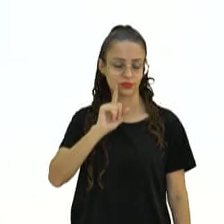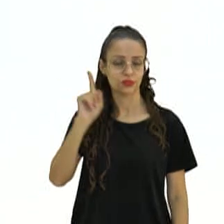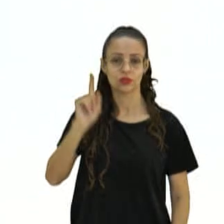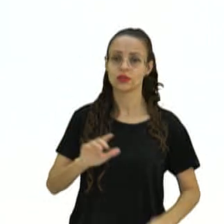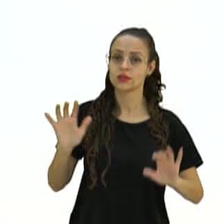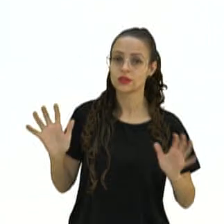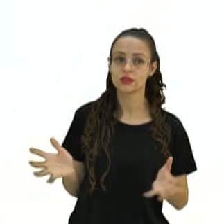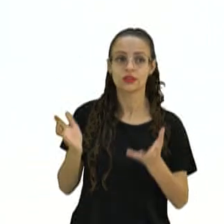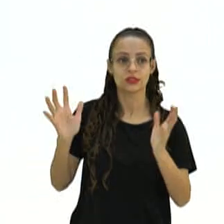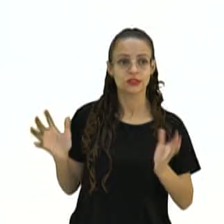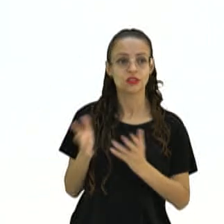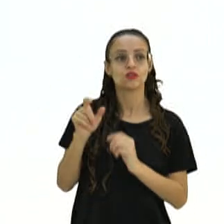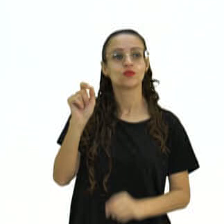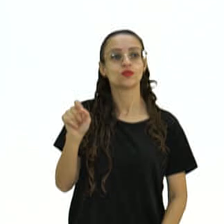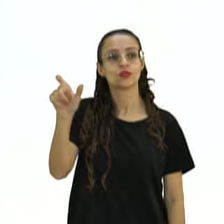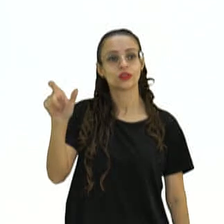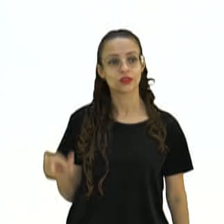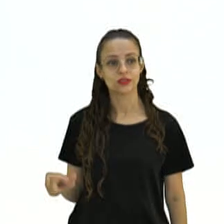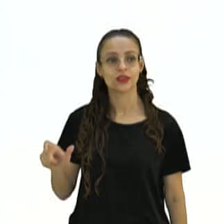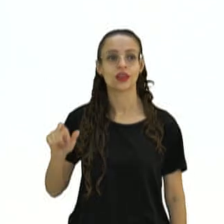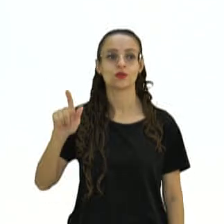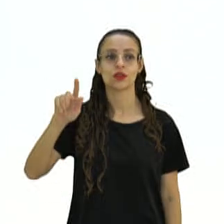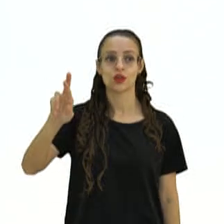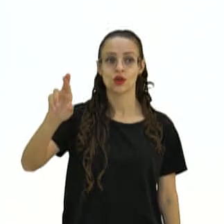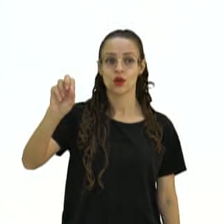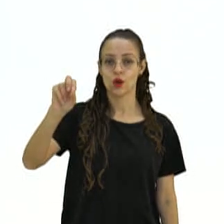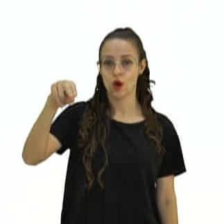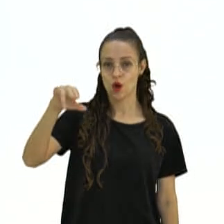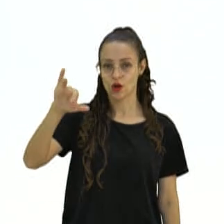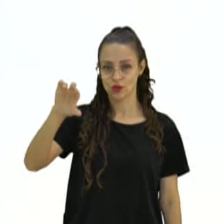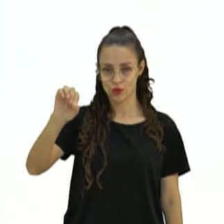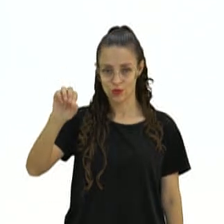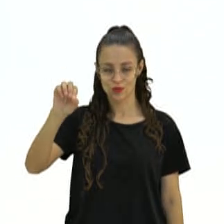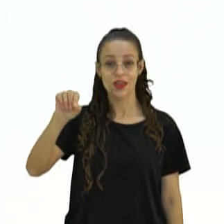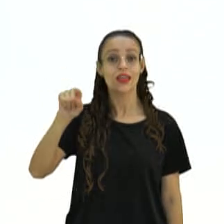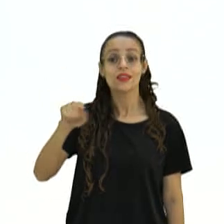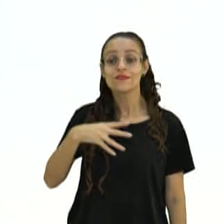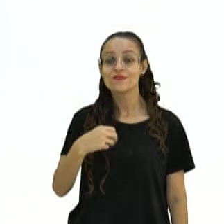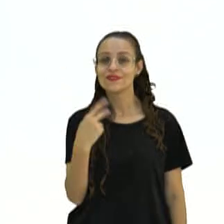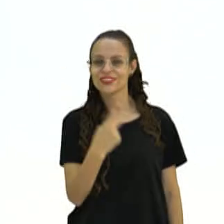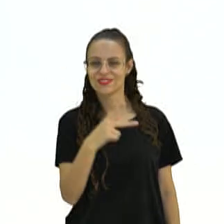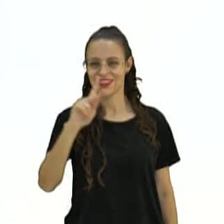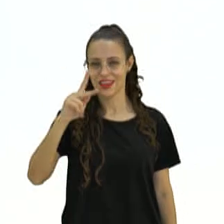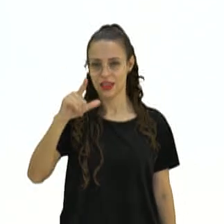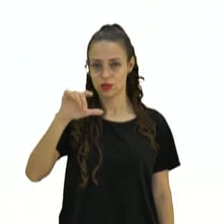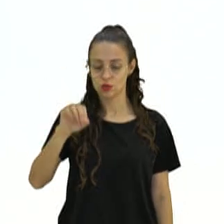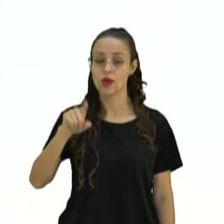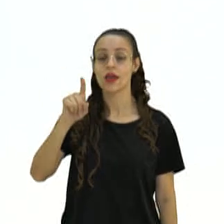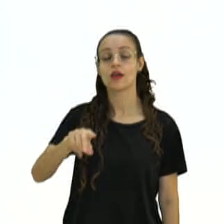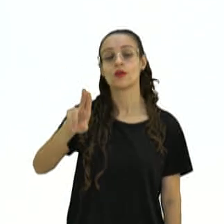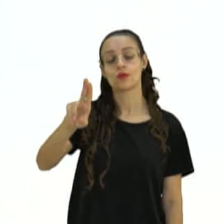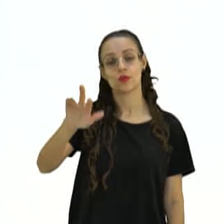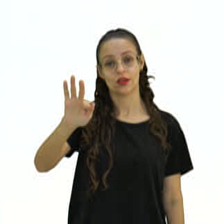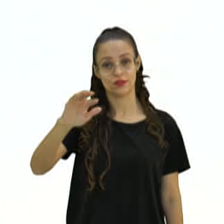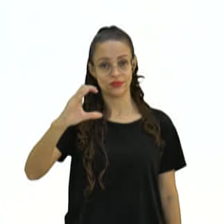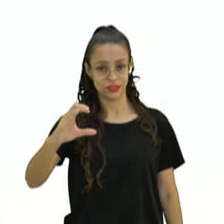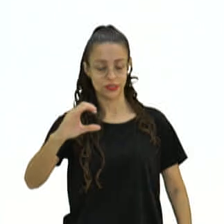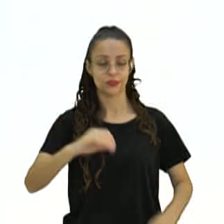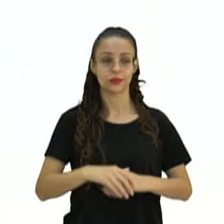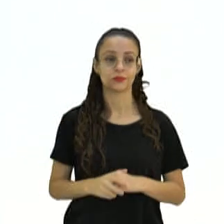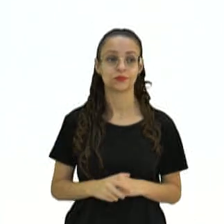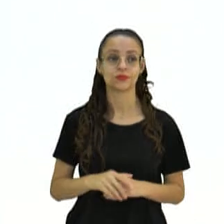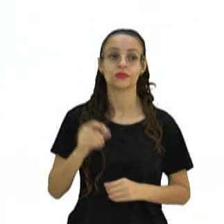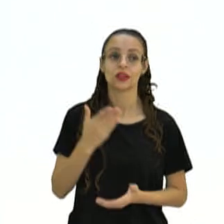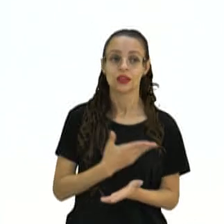incentivo de Rorion Gracie, que é o filho do Hélio, né? Trata-se do UFC, que é a Ultimate Fight Champions,